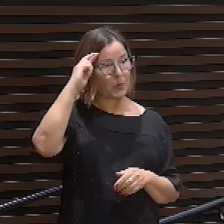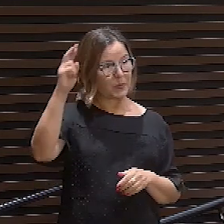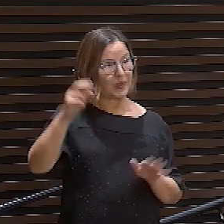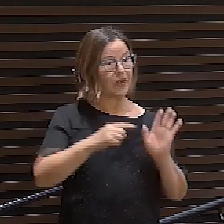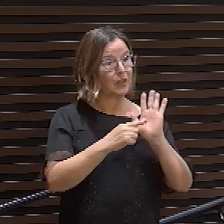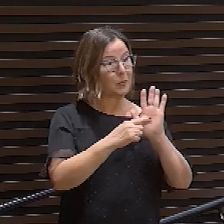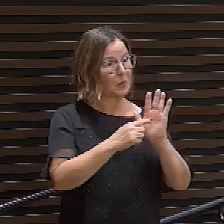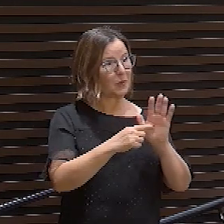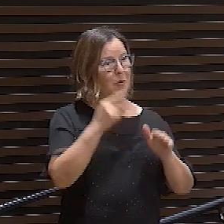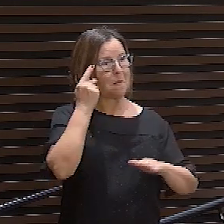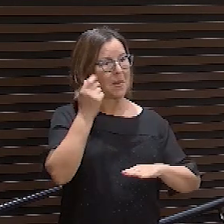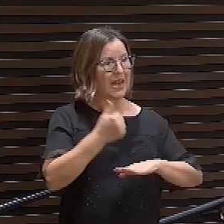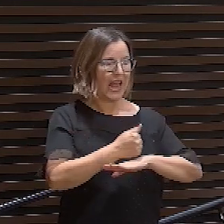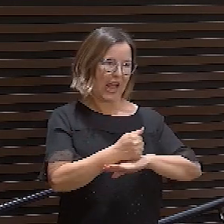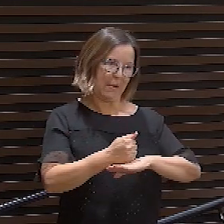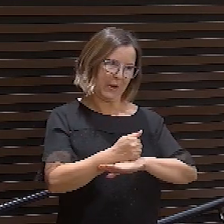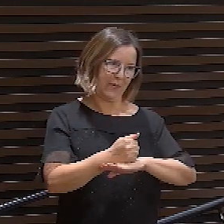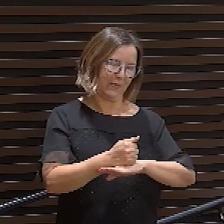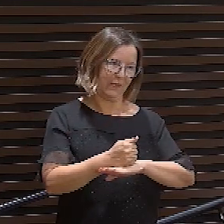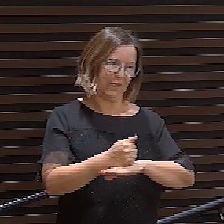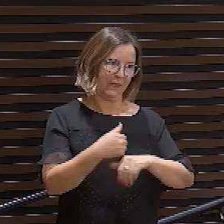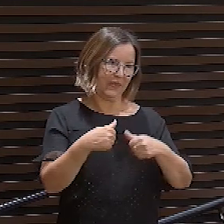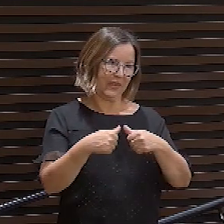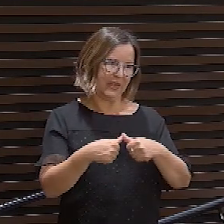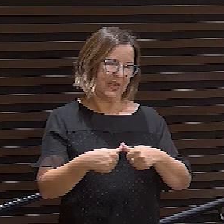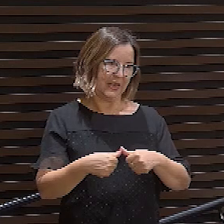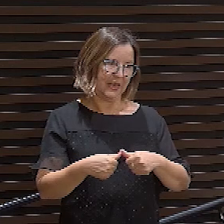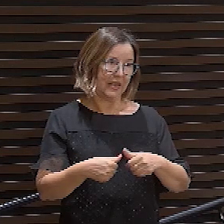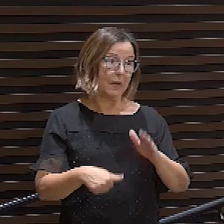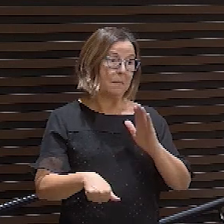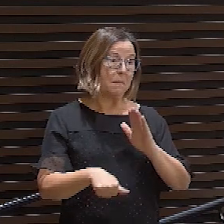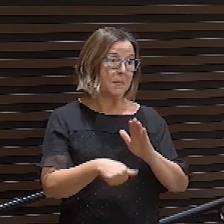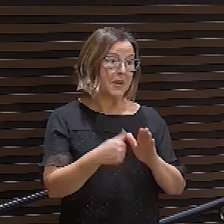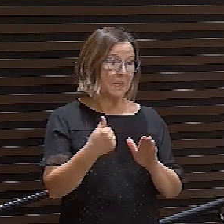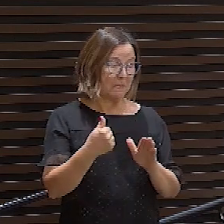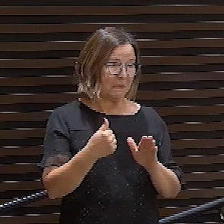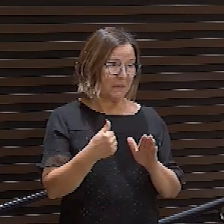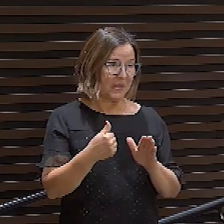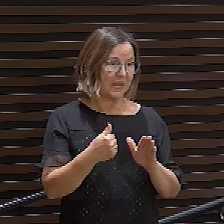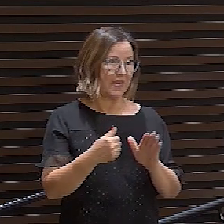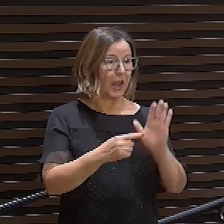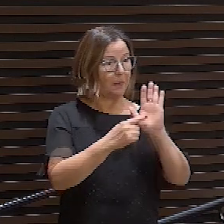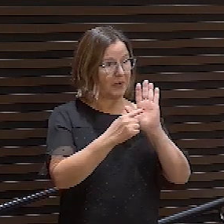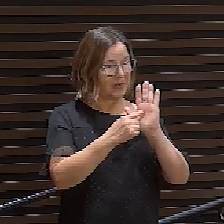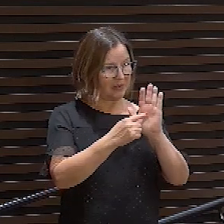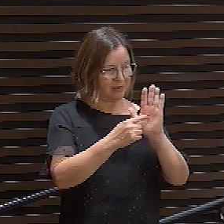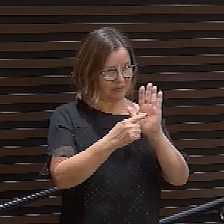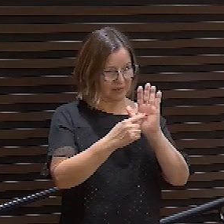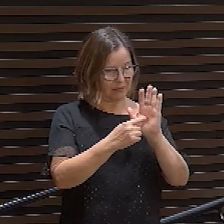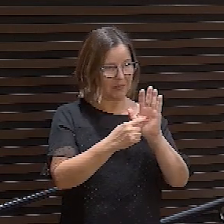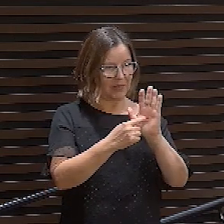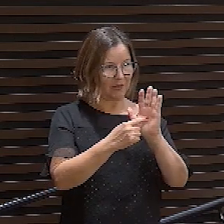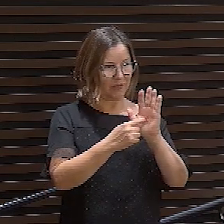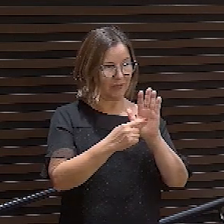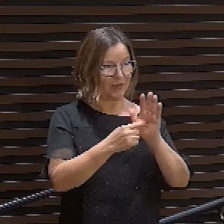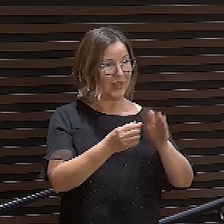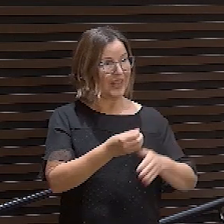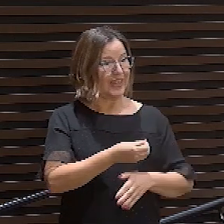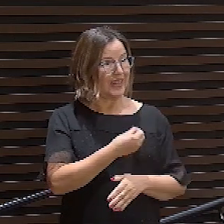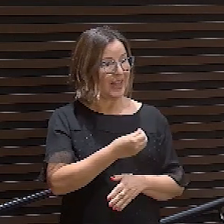E esta é a primeira e única manifestação de aparecimento do Senhor na vida de